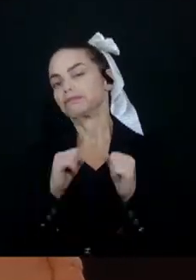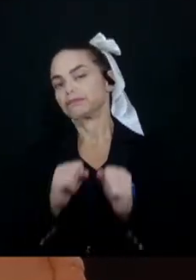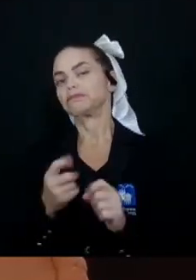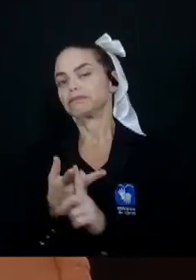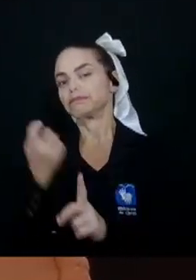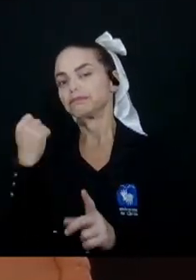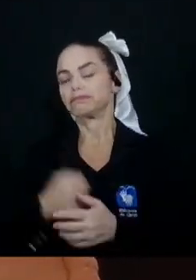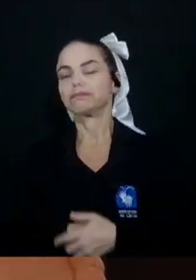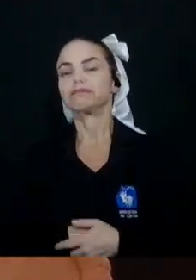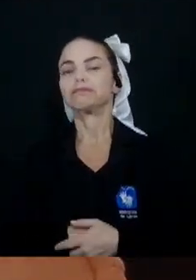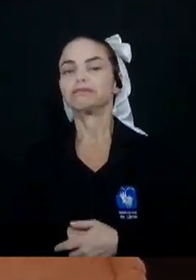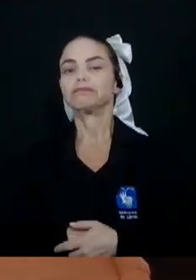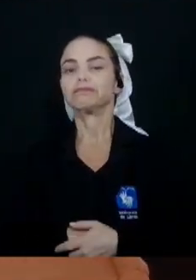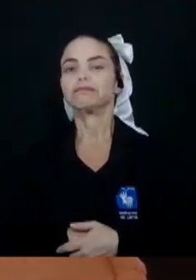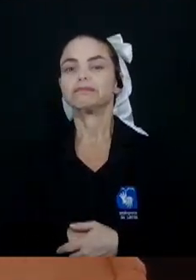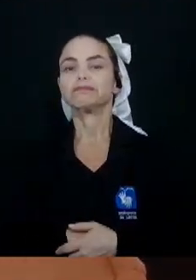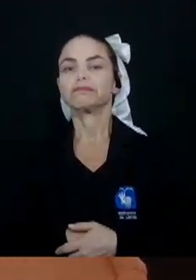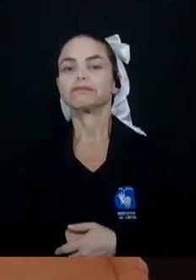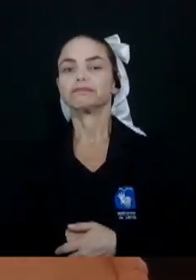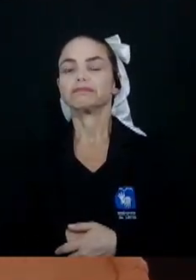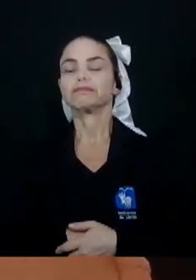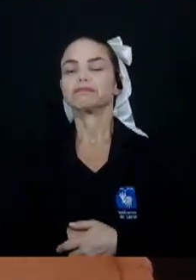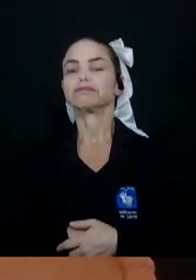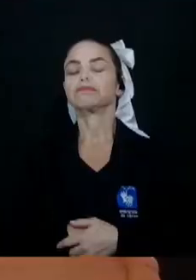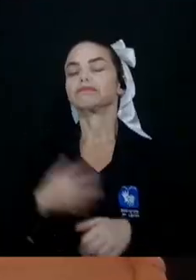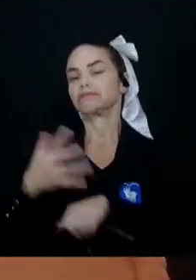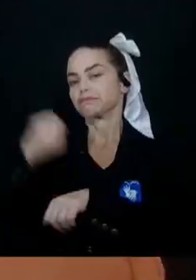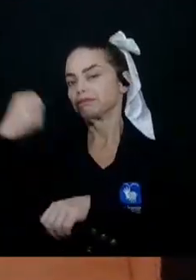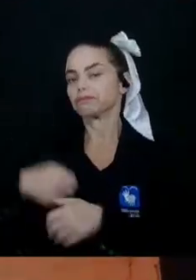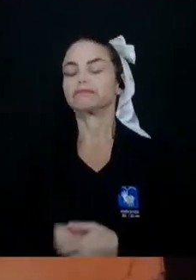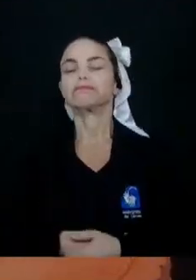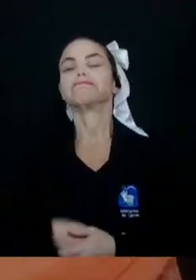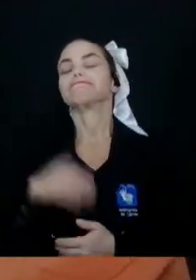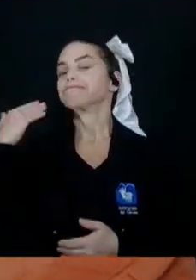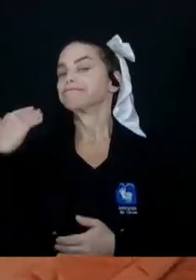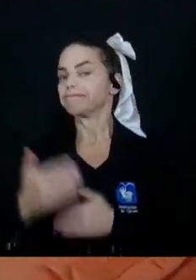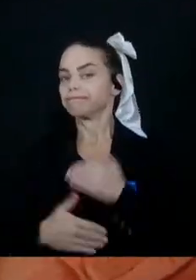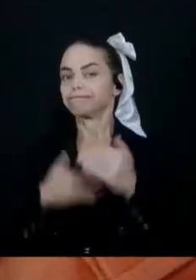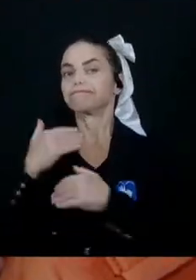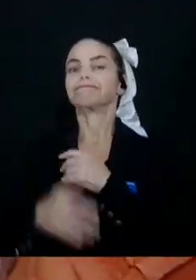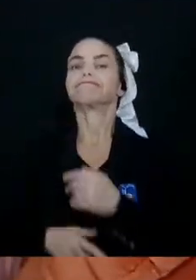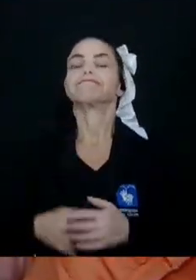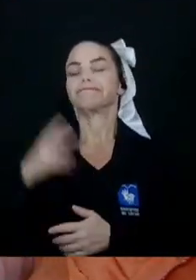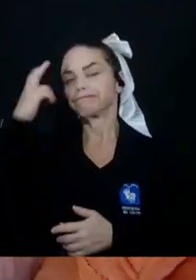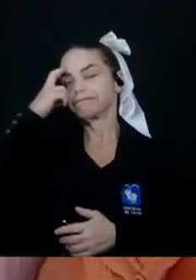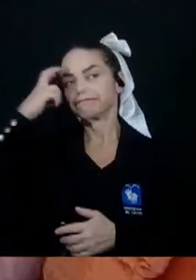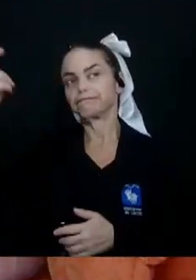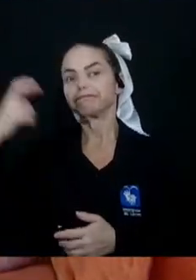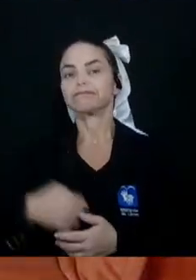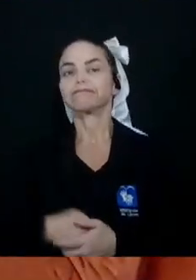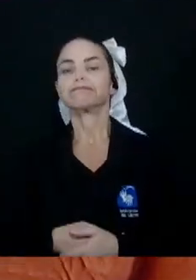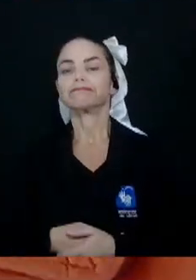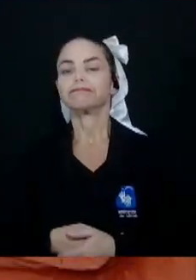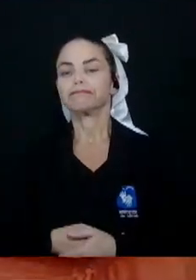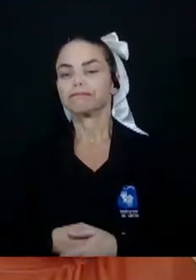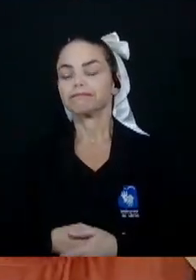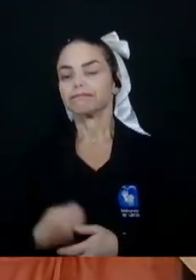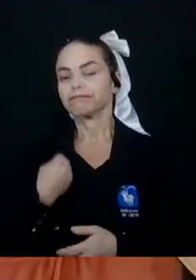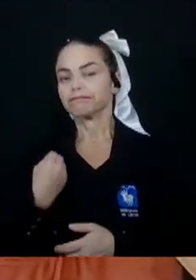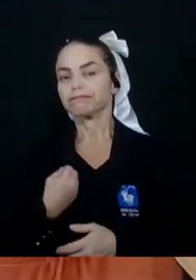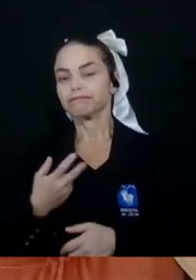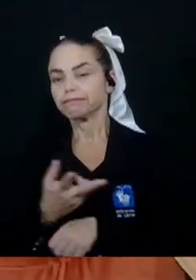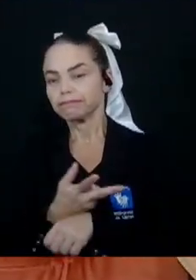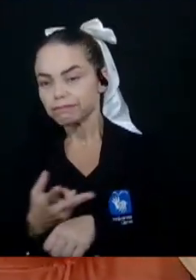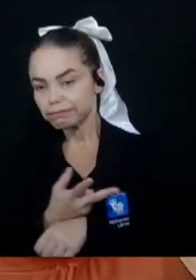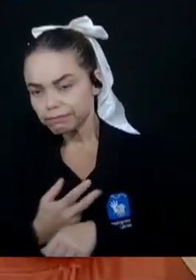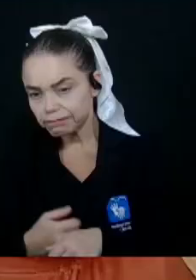Exato. Os golpes, eles estão cada vez mais inteligentes, mais rebuscados. Então, a